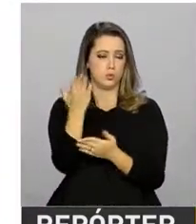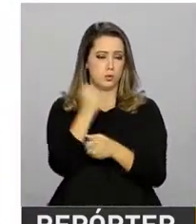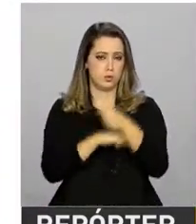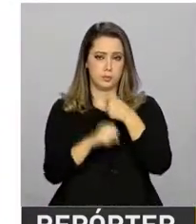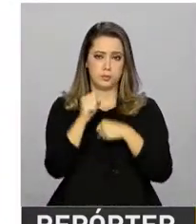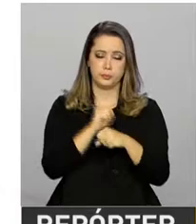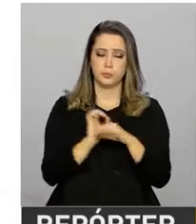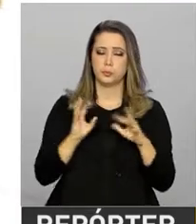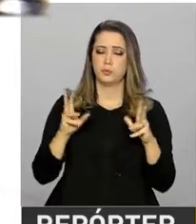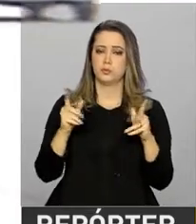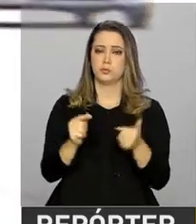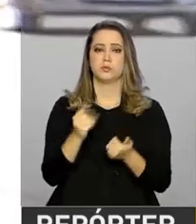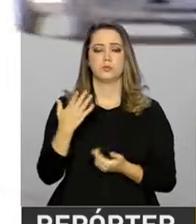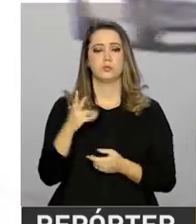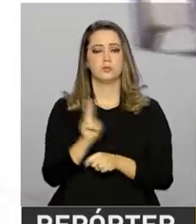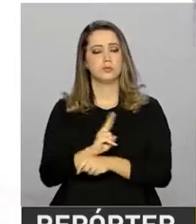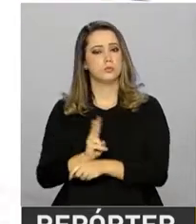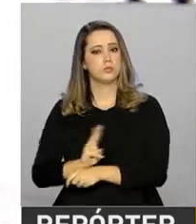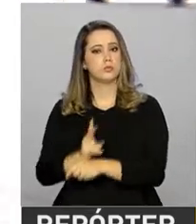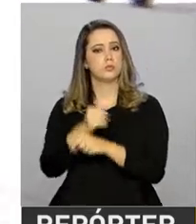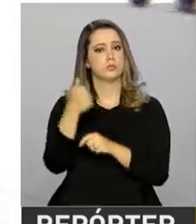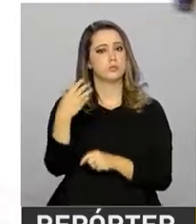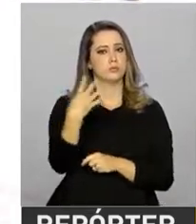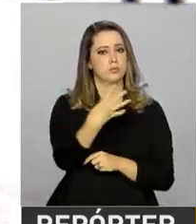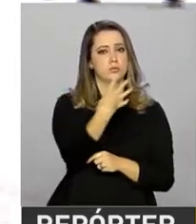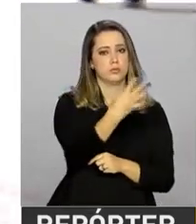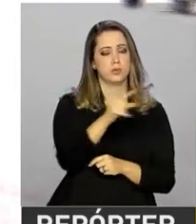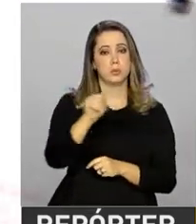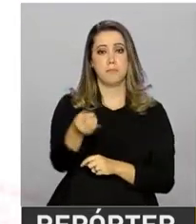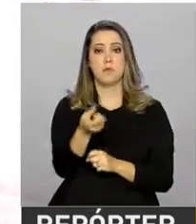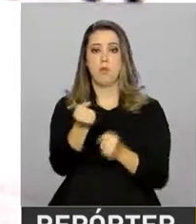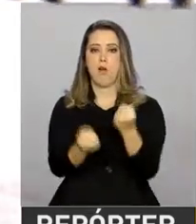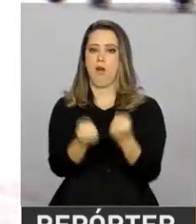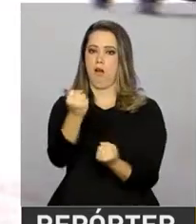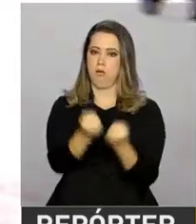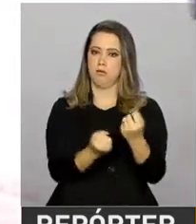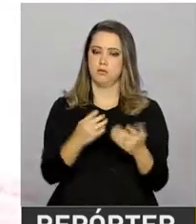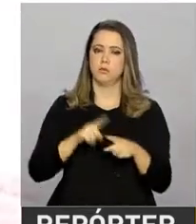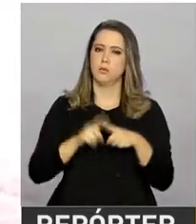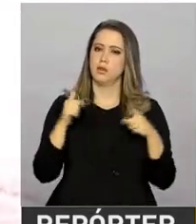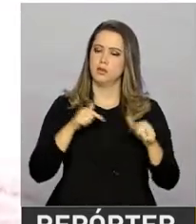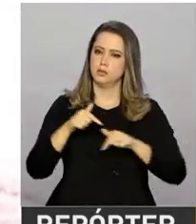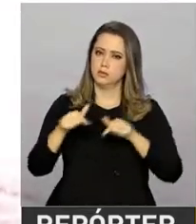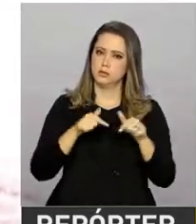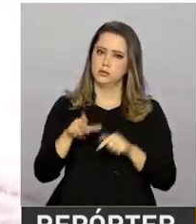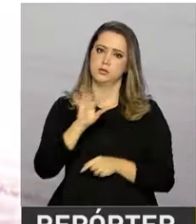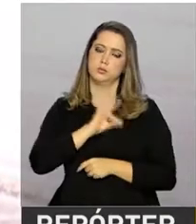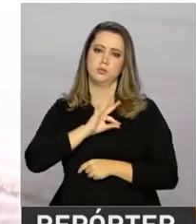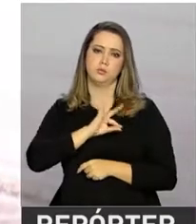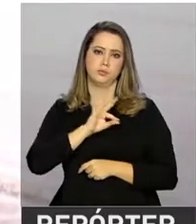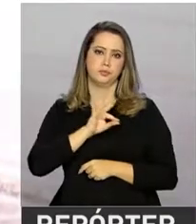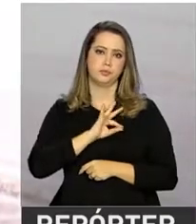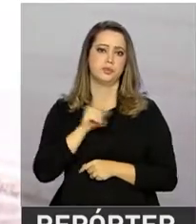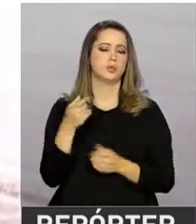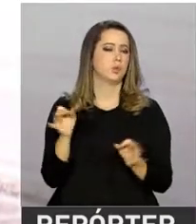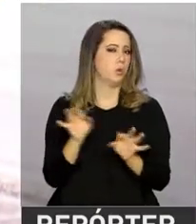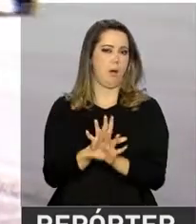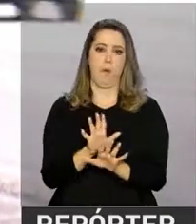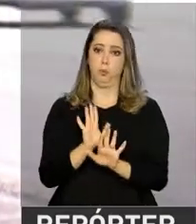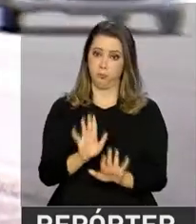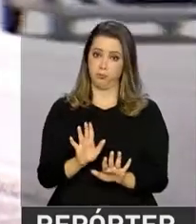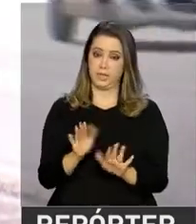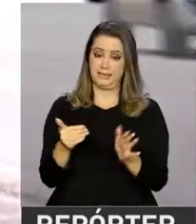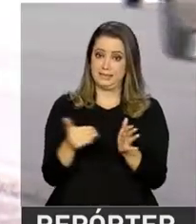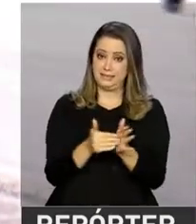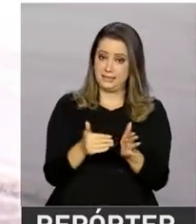ao todo foram fiscalizados 144 mil veículos mas a operação da polícia rodoviária federal ainda não terminou ela vai